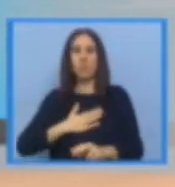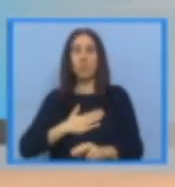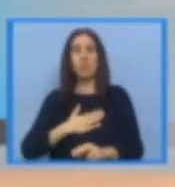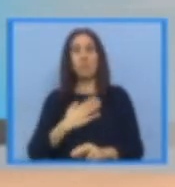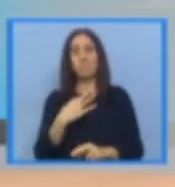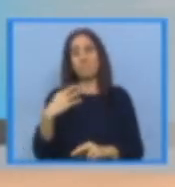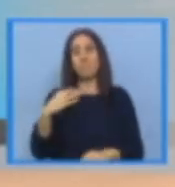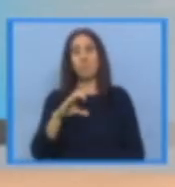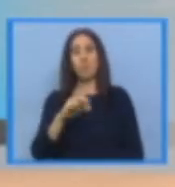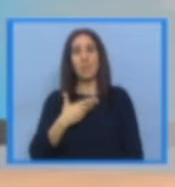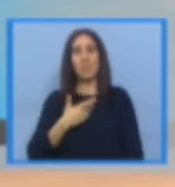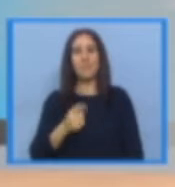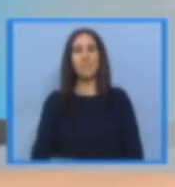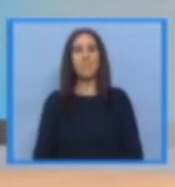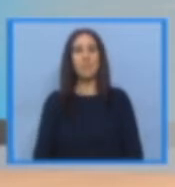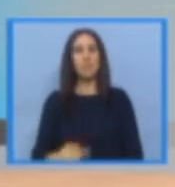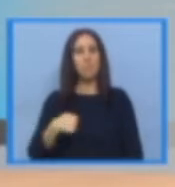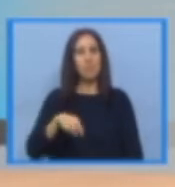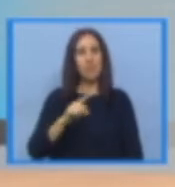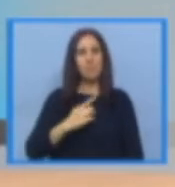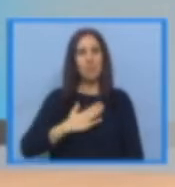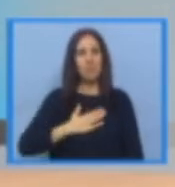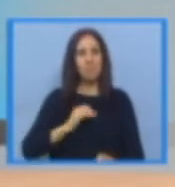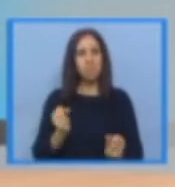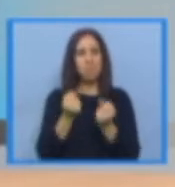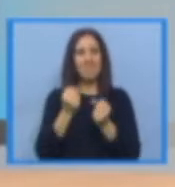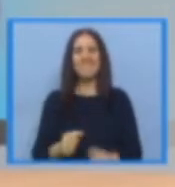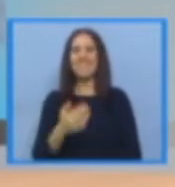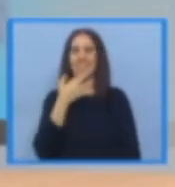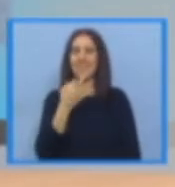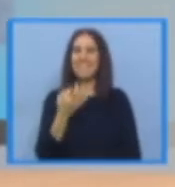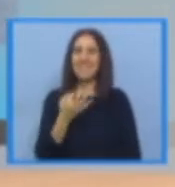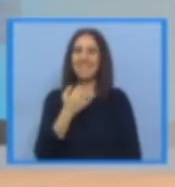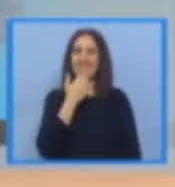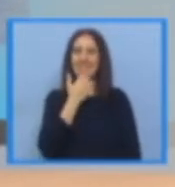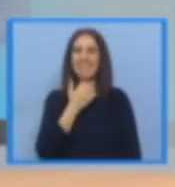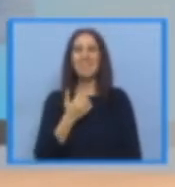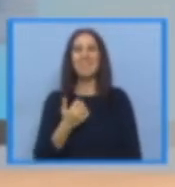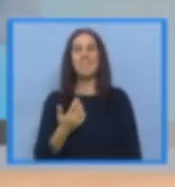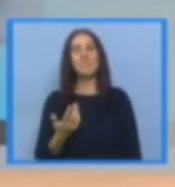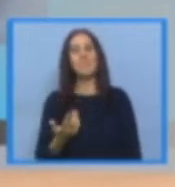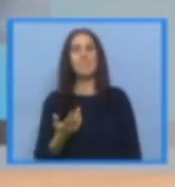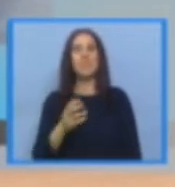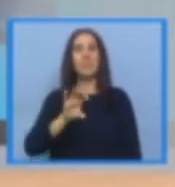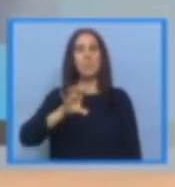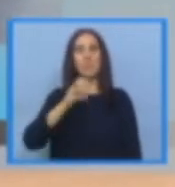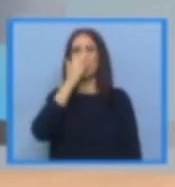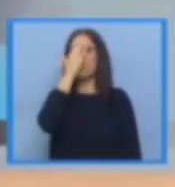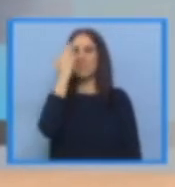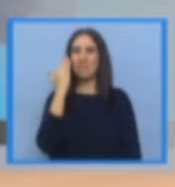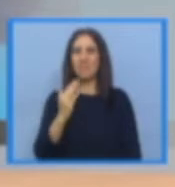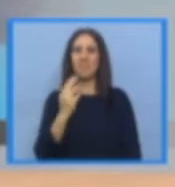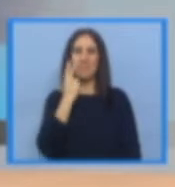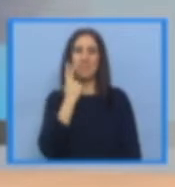mandaram-me para o Chad. Porque ninguém queria ir para lá? Eu acredito que sim. Não é um país muito difícil de se